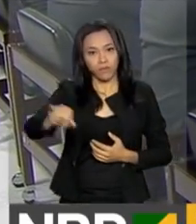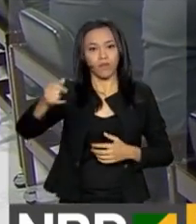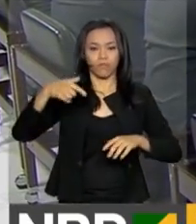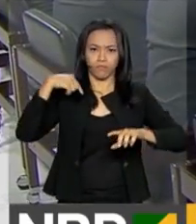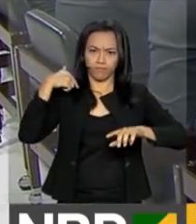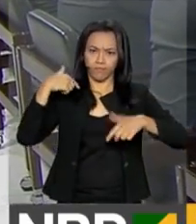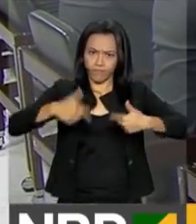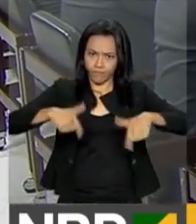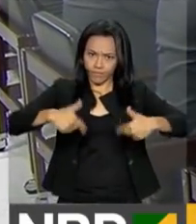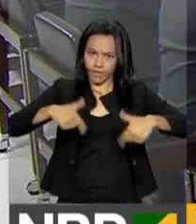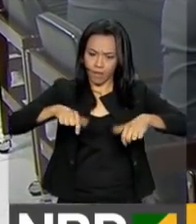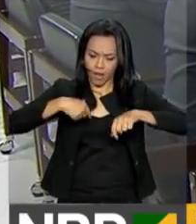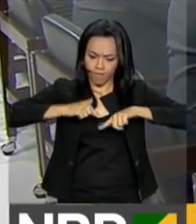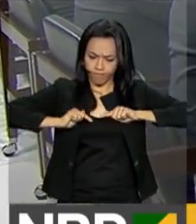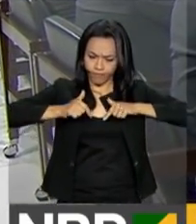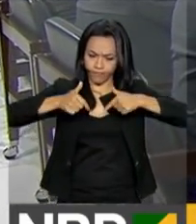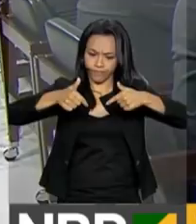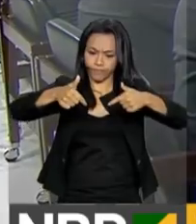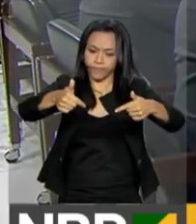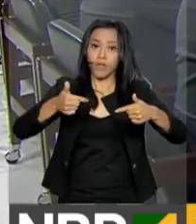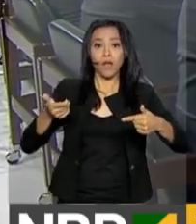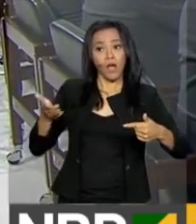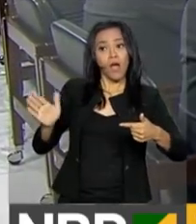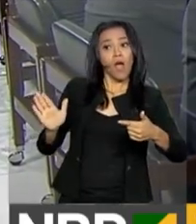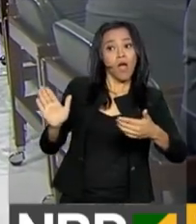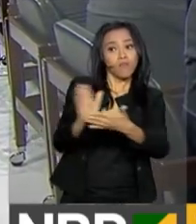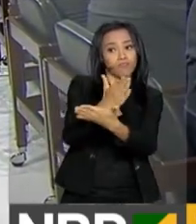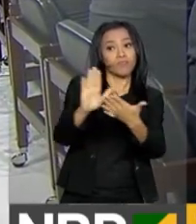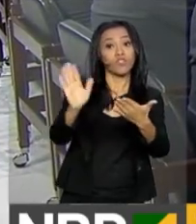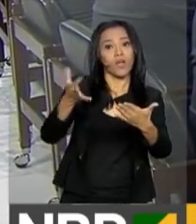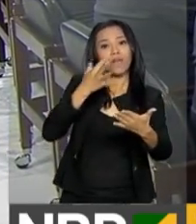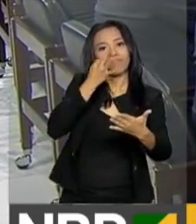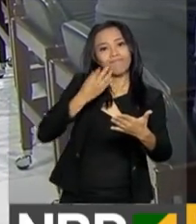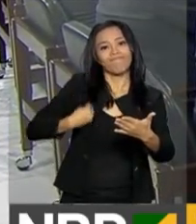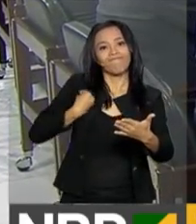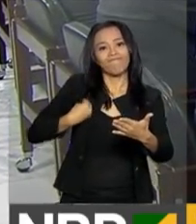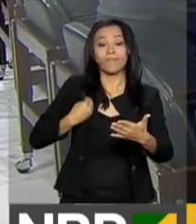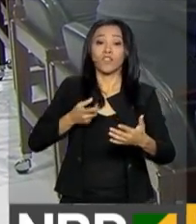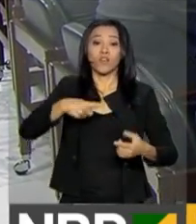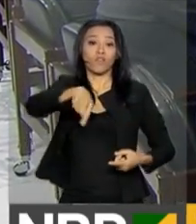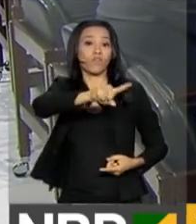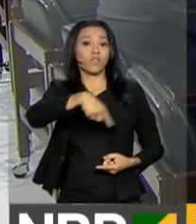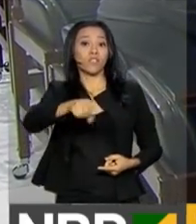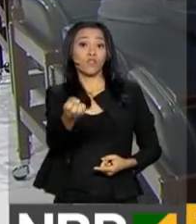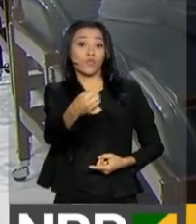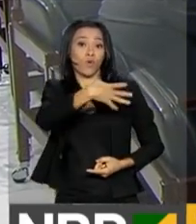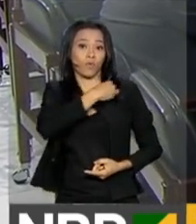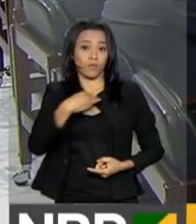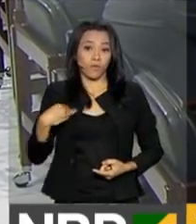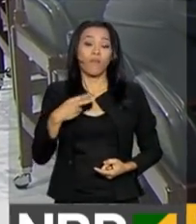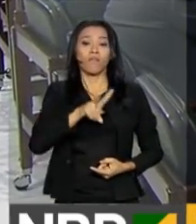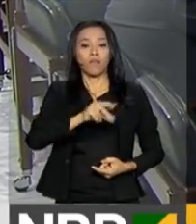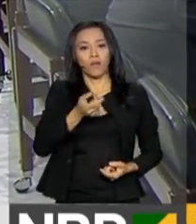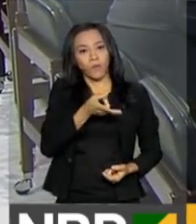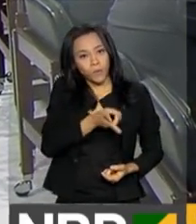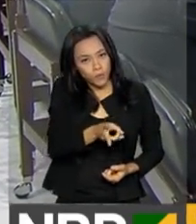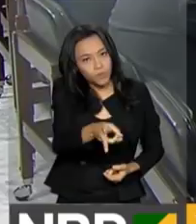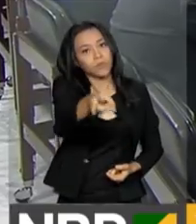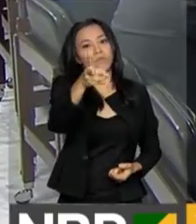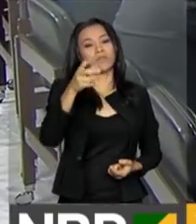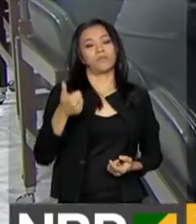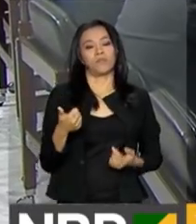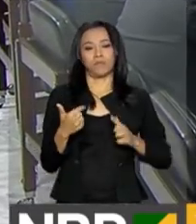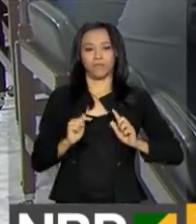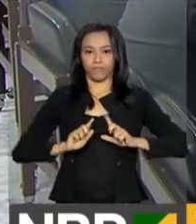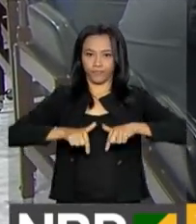já estão já estava no ministério o senhor joão é dar continuidade ao trabalho que vem sendo desenvolvido